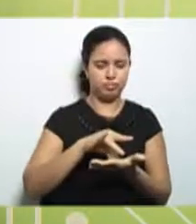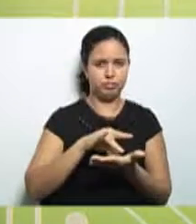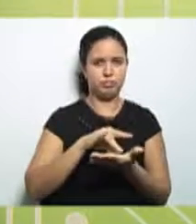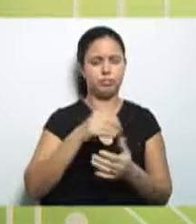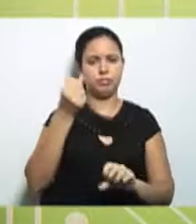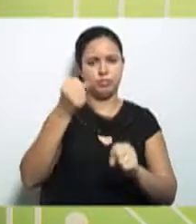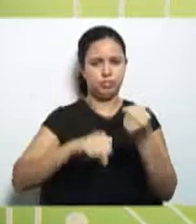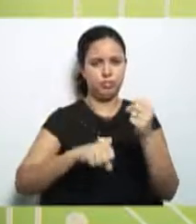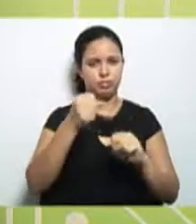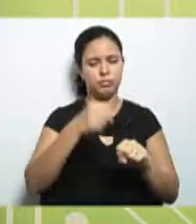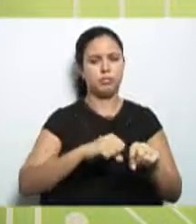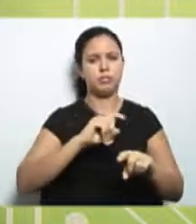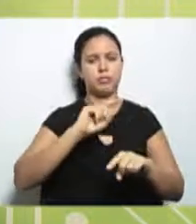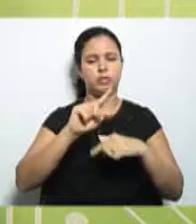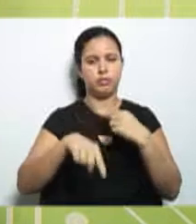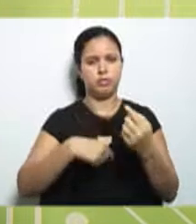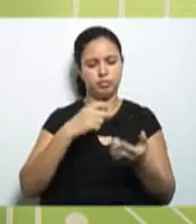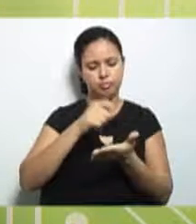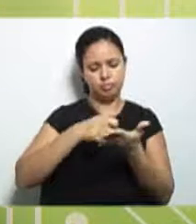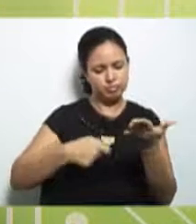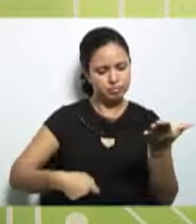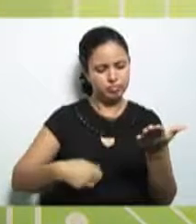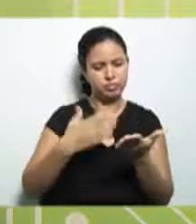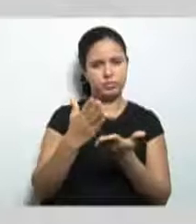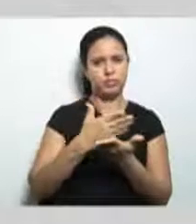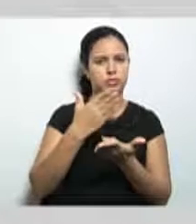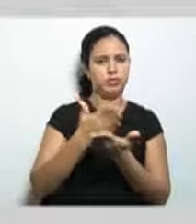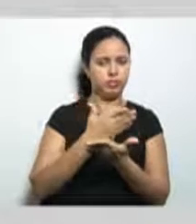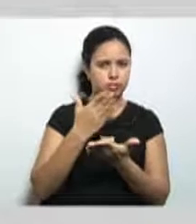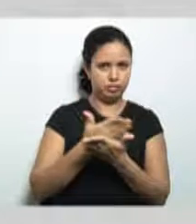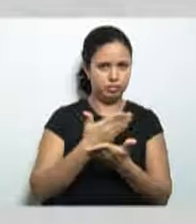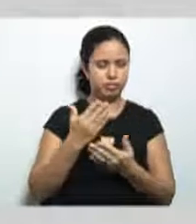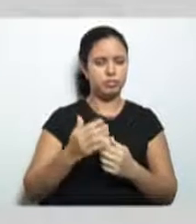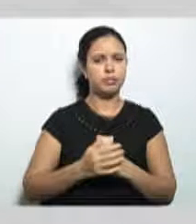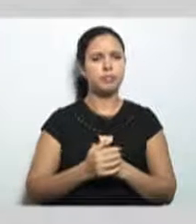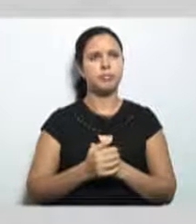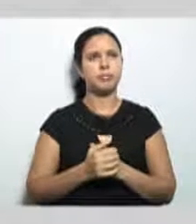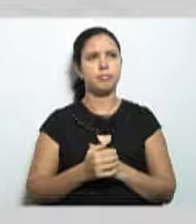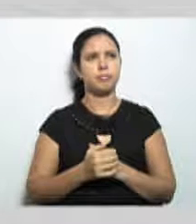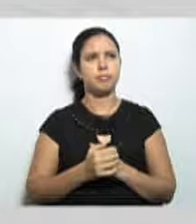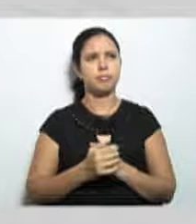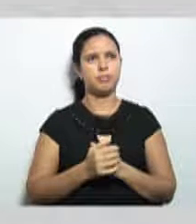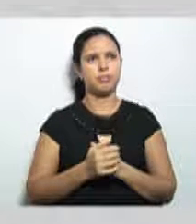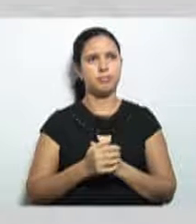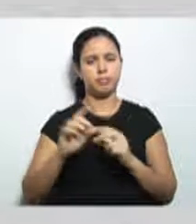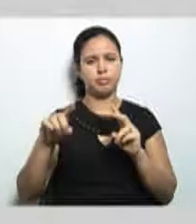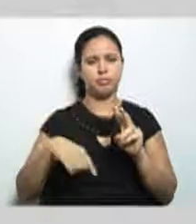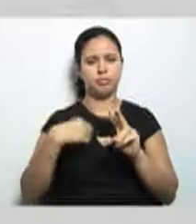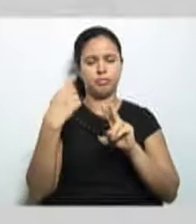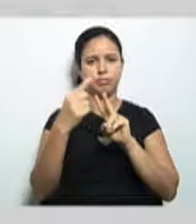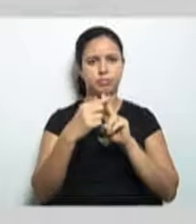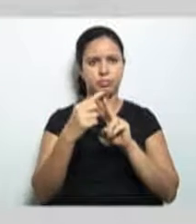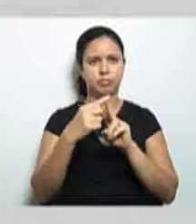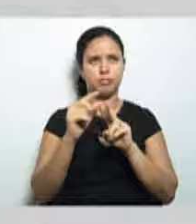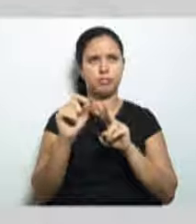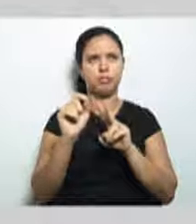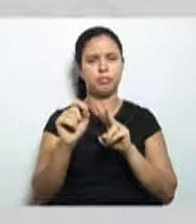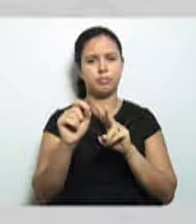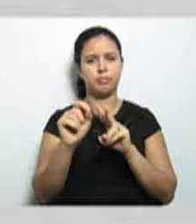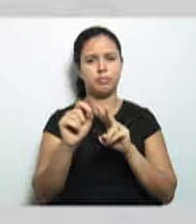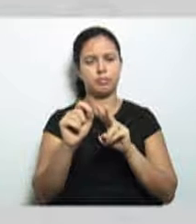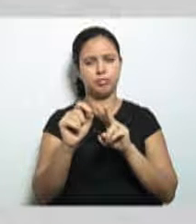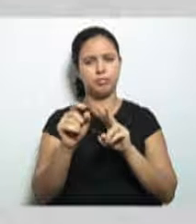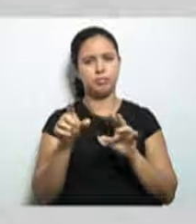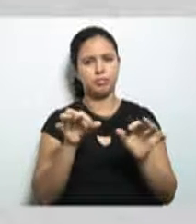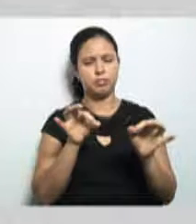escreveu um livro sobre isso, né? E o Henry Ford, que foi o dono das